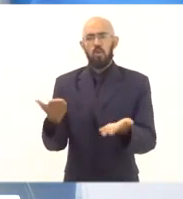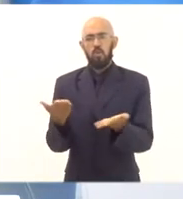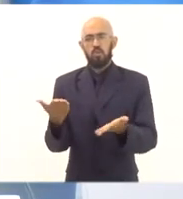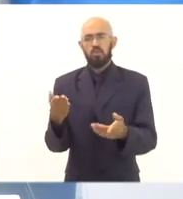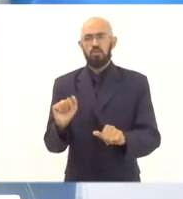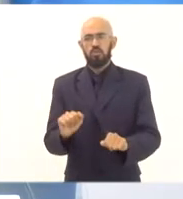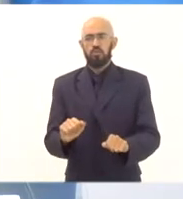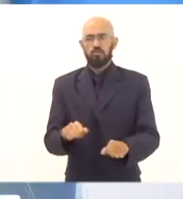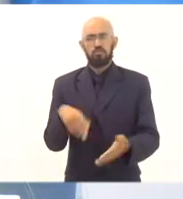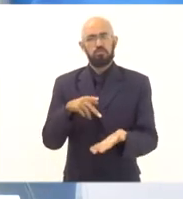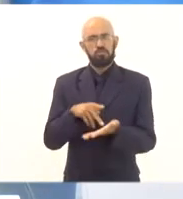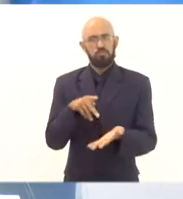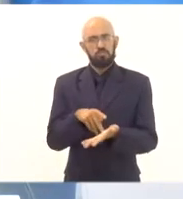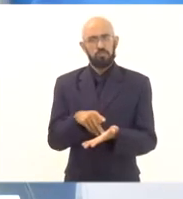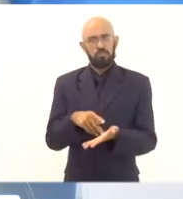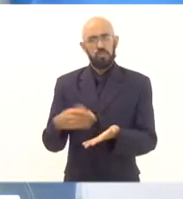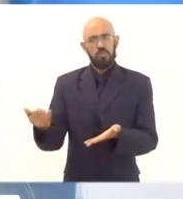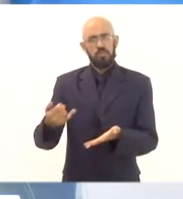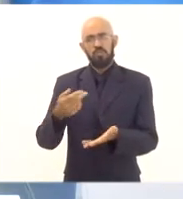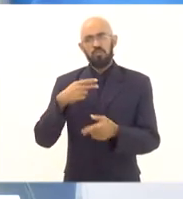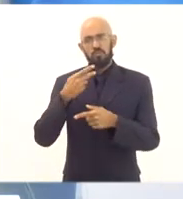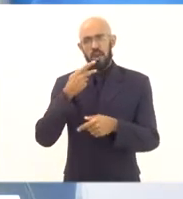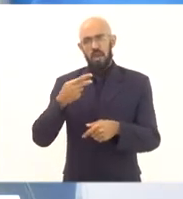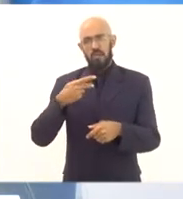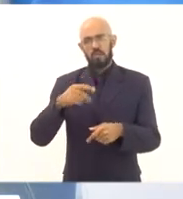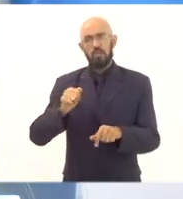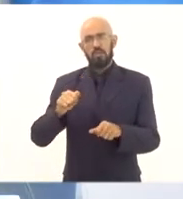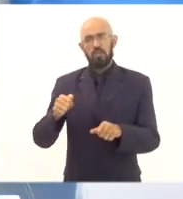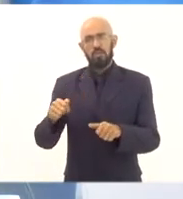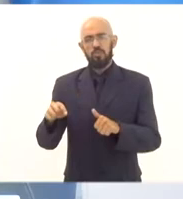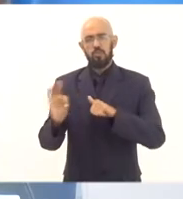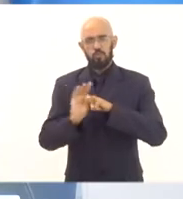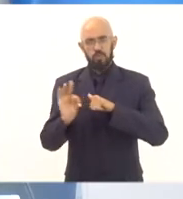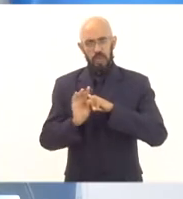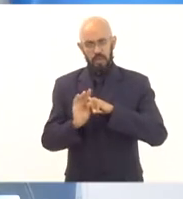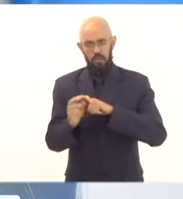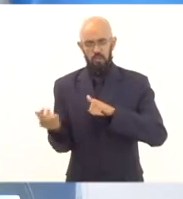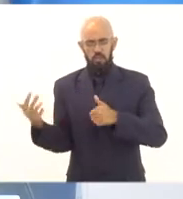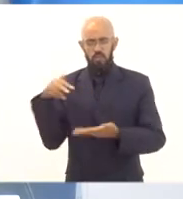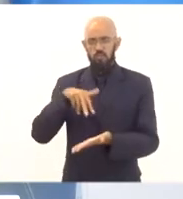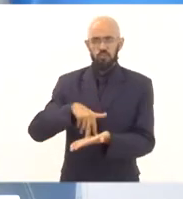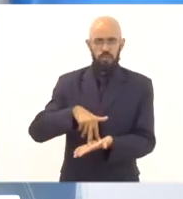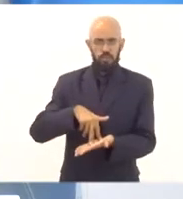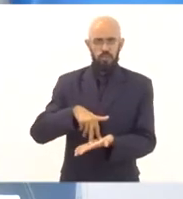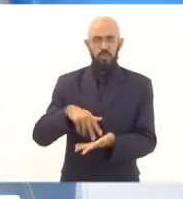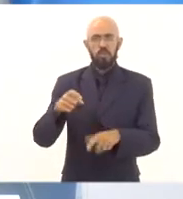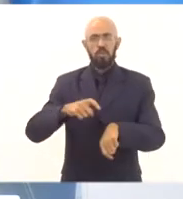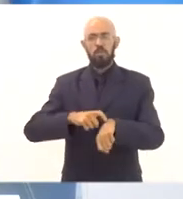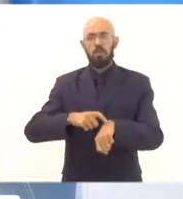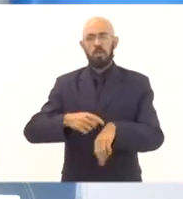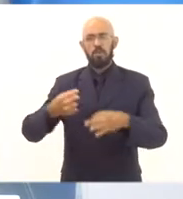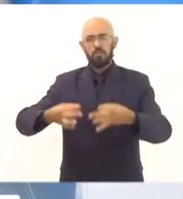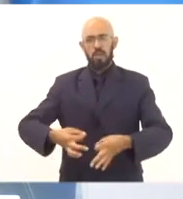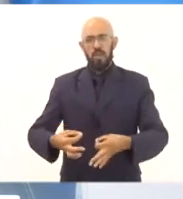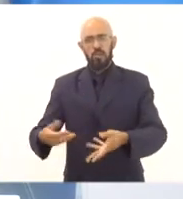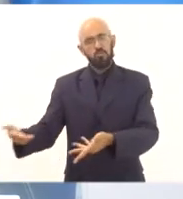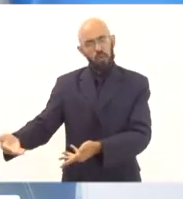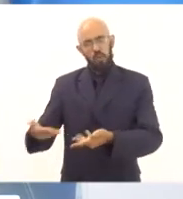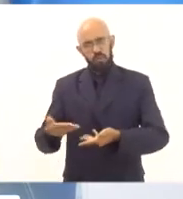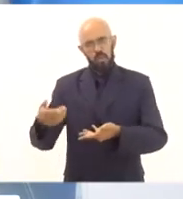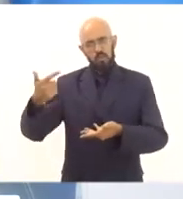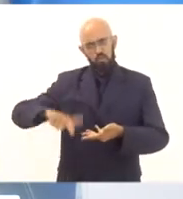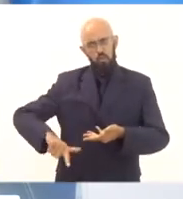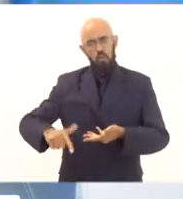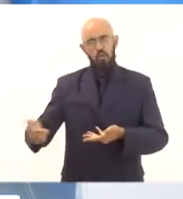é realmente disse que enviarem os técnicos que no momento oportuno assim que fosse em convidados novamente estariam aqui